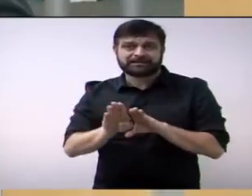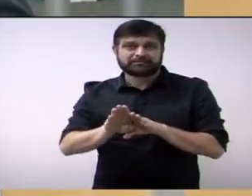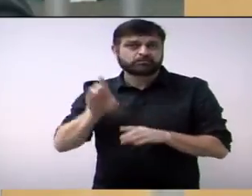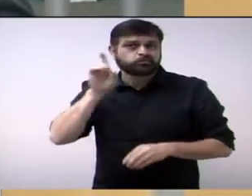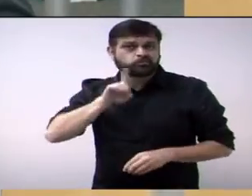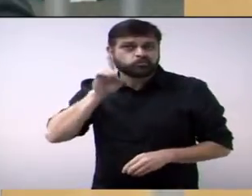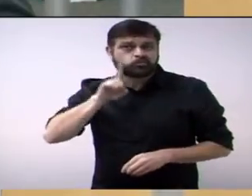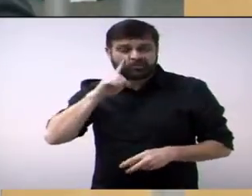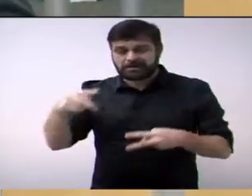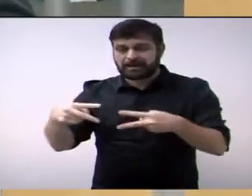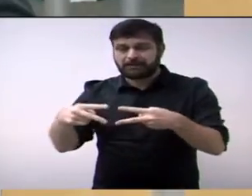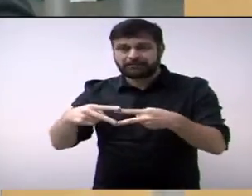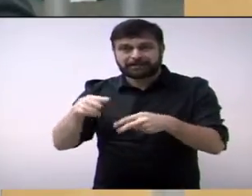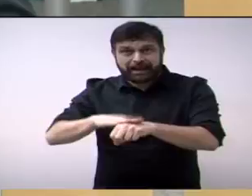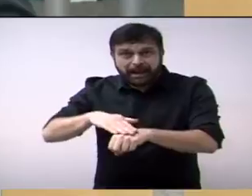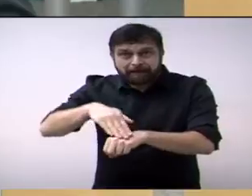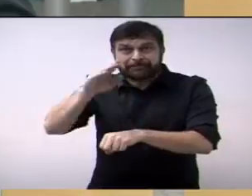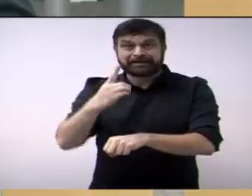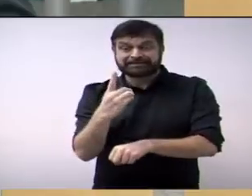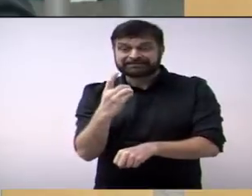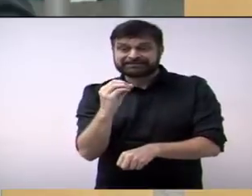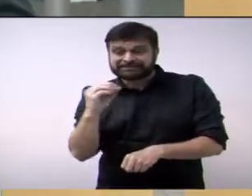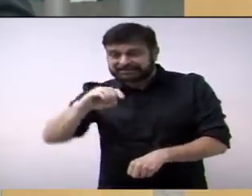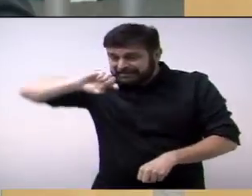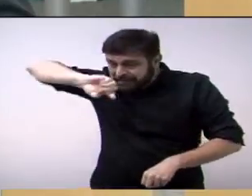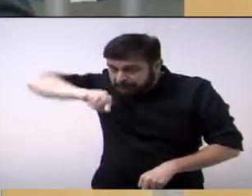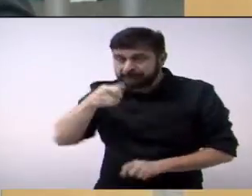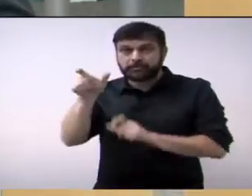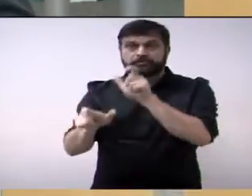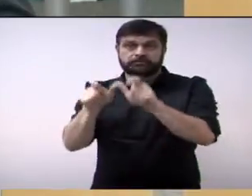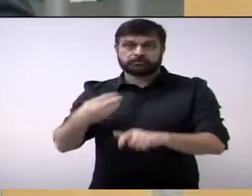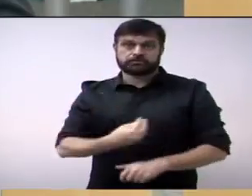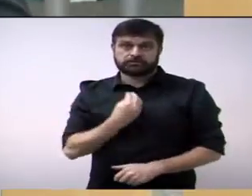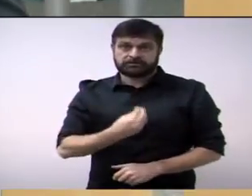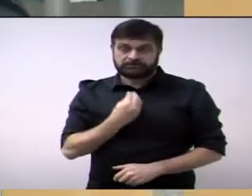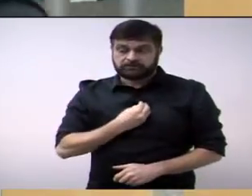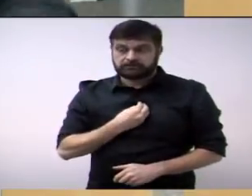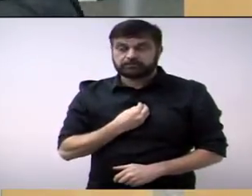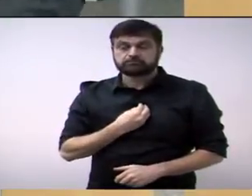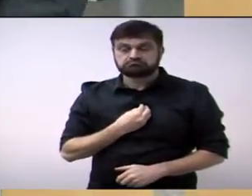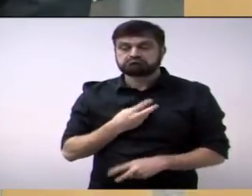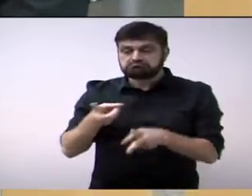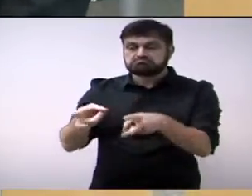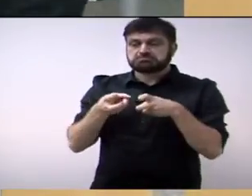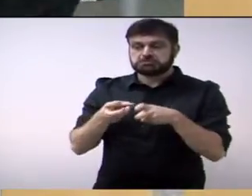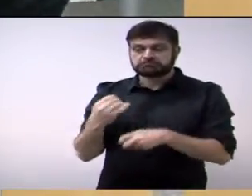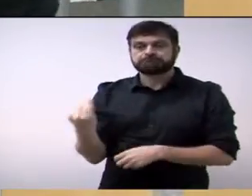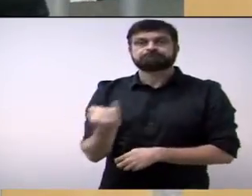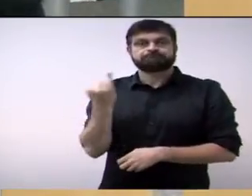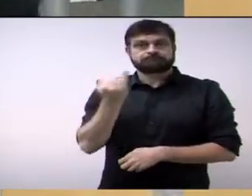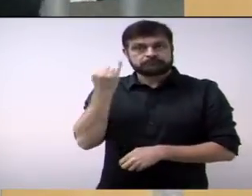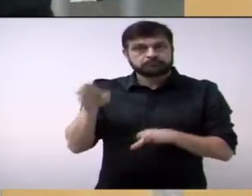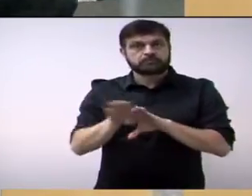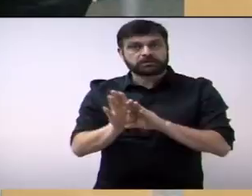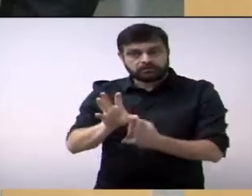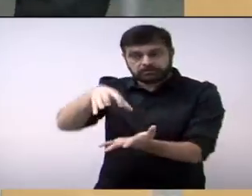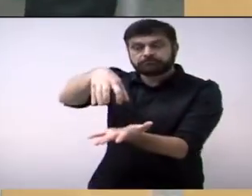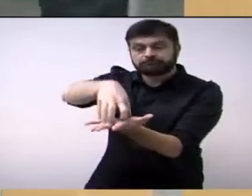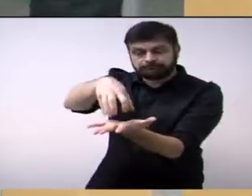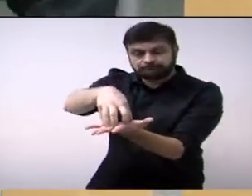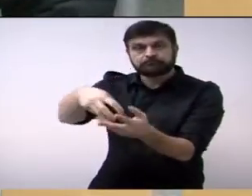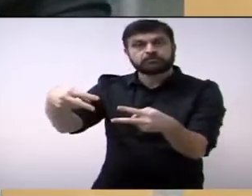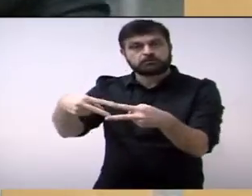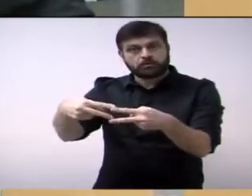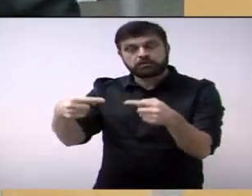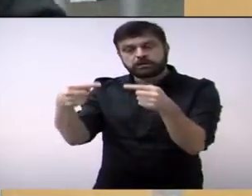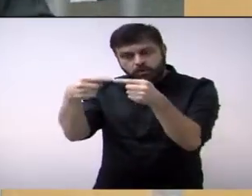e Paulínia, com mais de 100 mil habitantes hoje. E viu a importância realmente de ter uma outra unidade